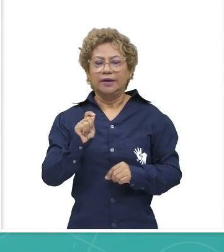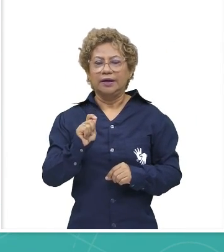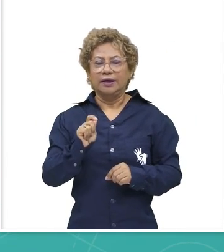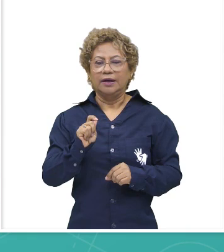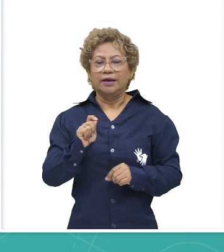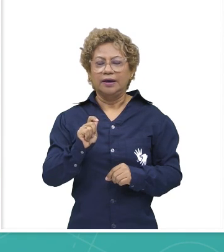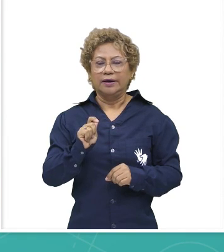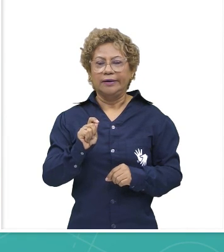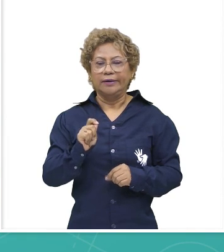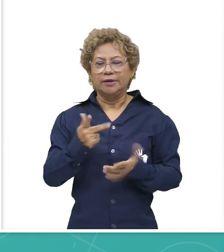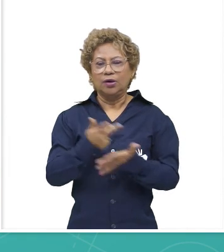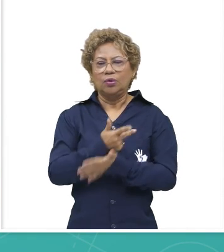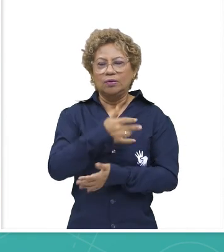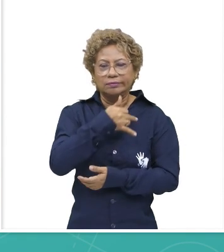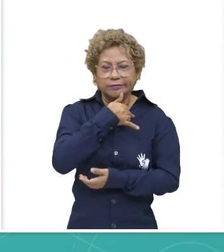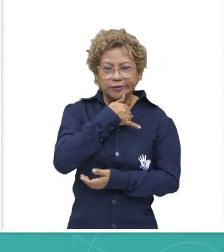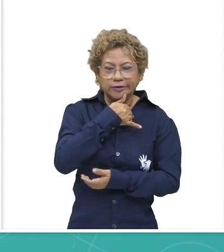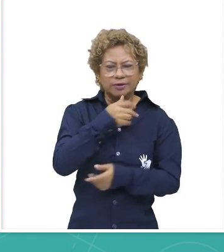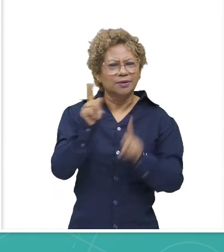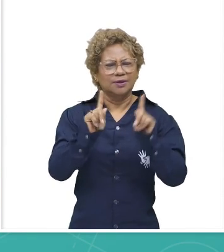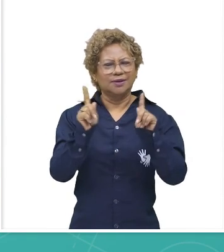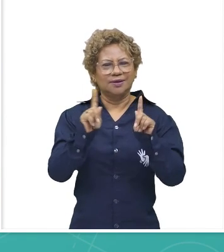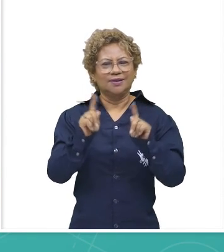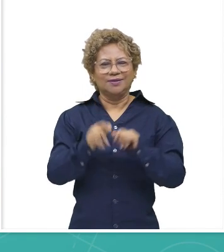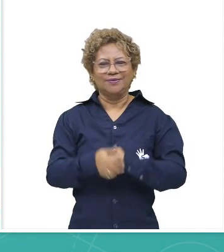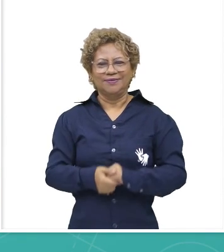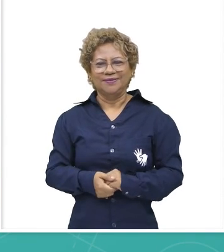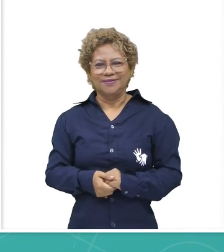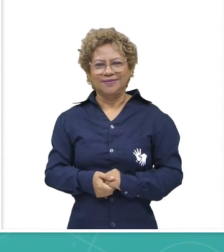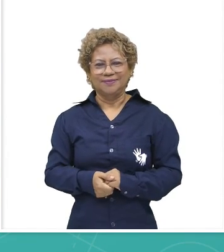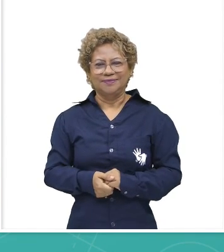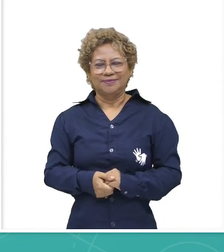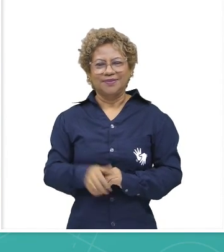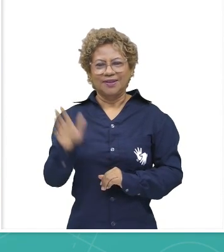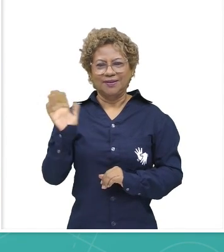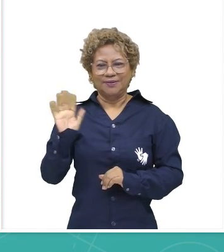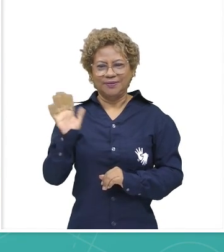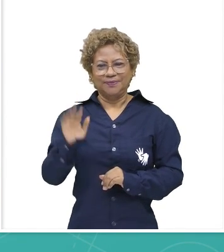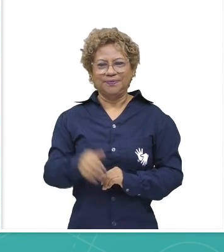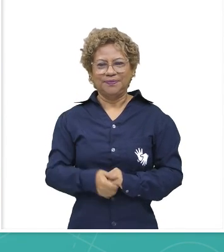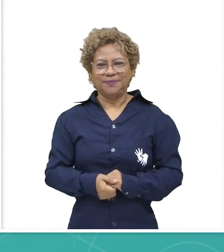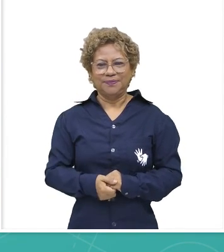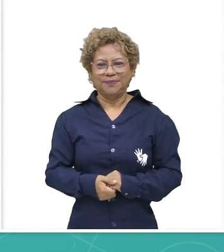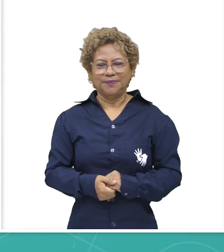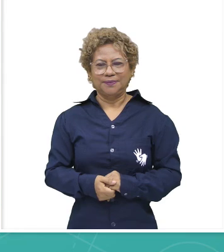você aprendeu. E até a próxima, numa outra oportunidade de conhecimento.